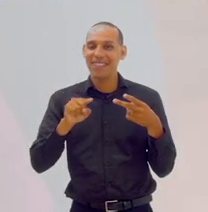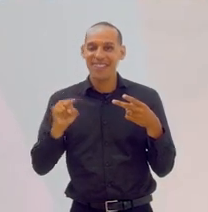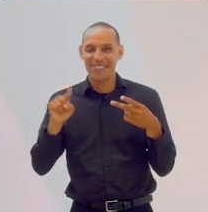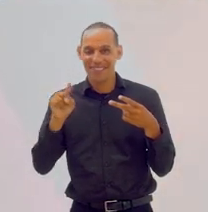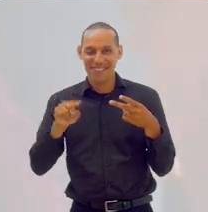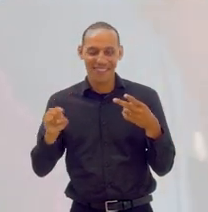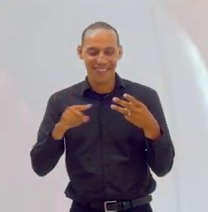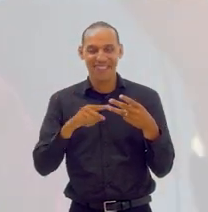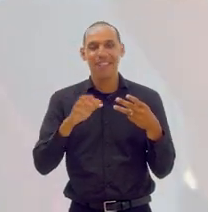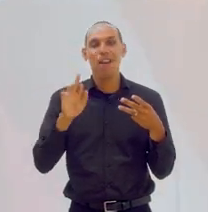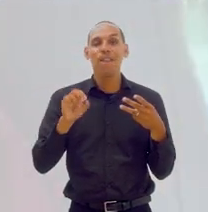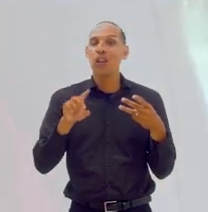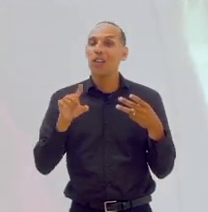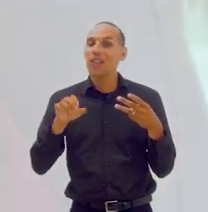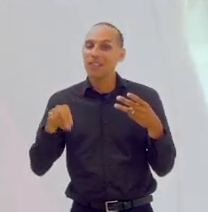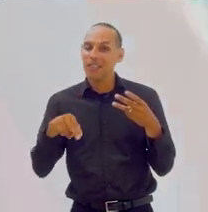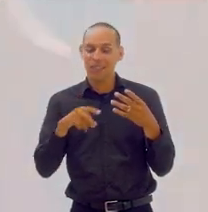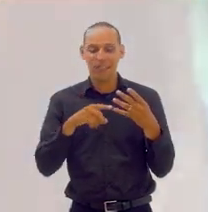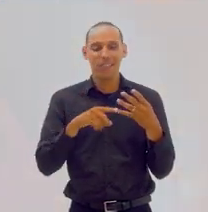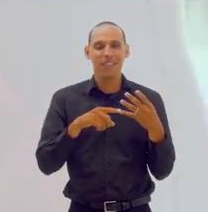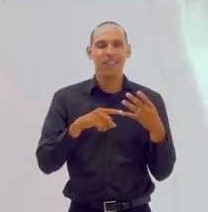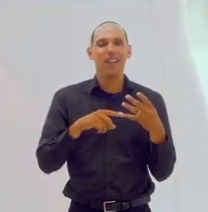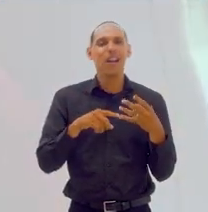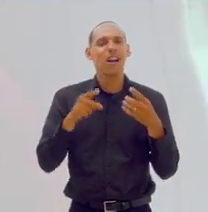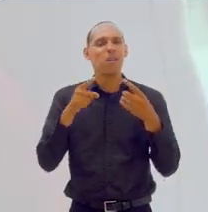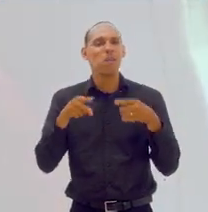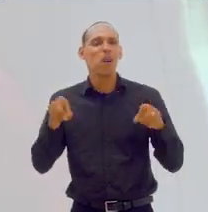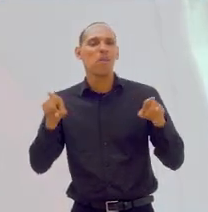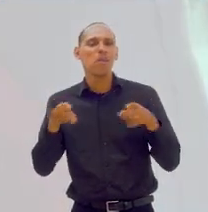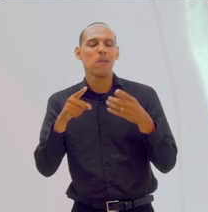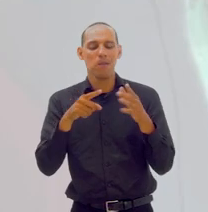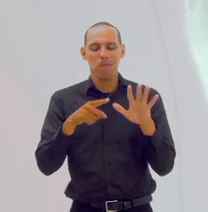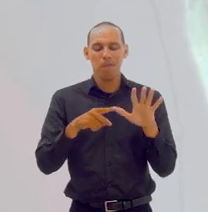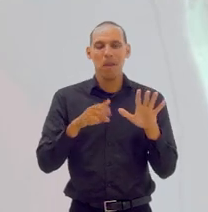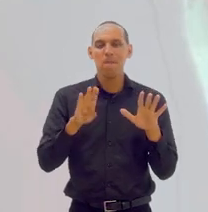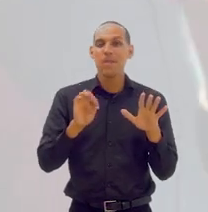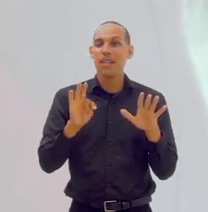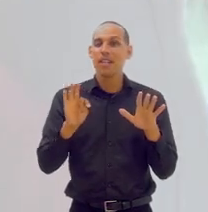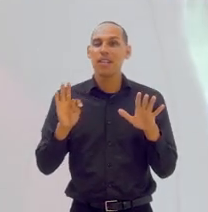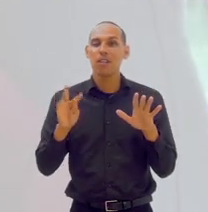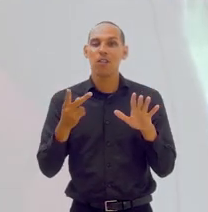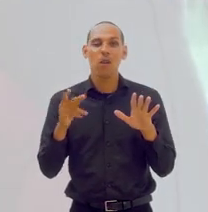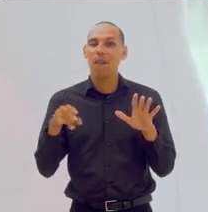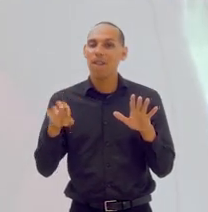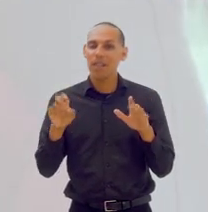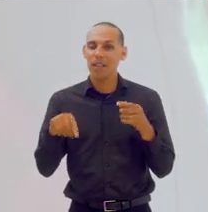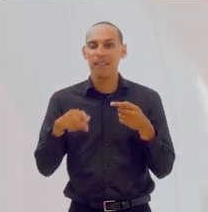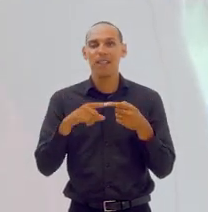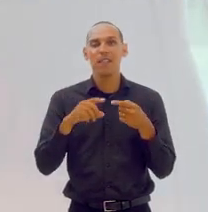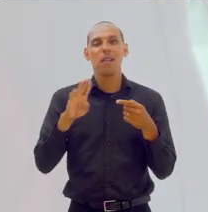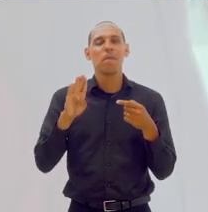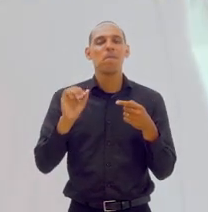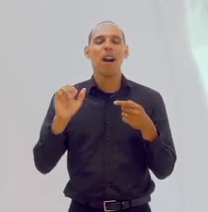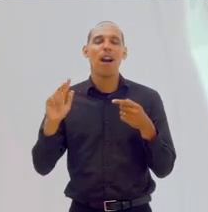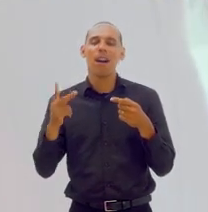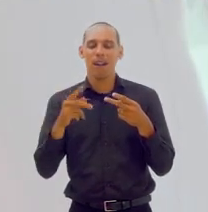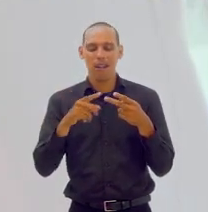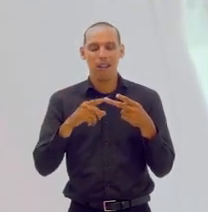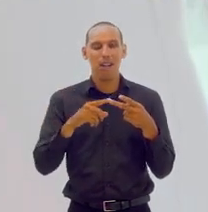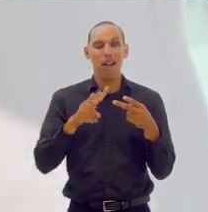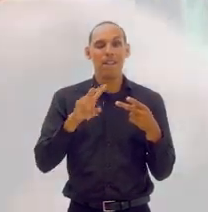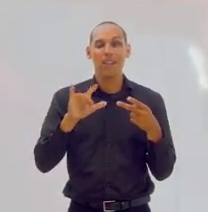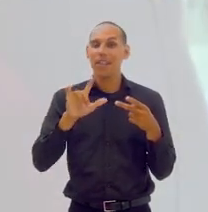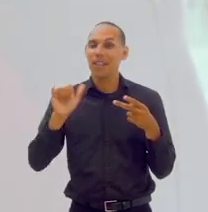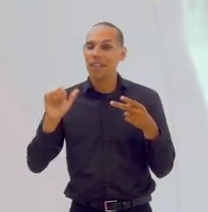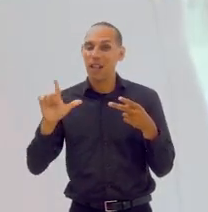Frozen, dela provém a música de concerto, dela provém Beethoven, dela provém Bach, Villa-Lobos. Enfim,